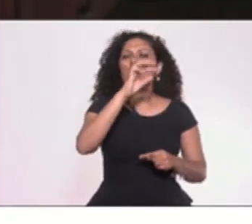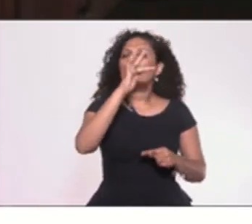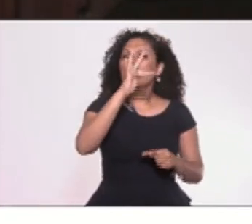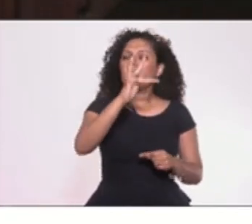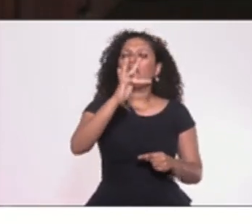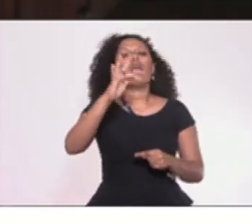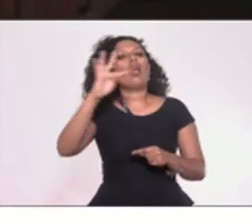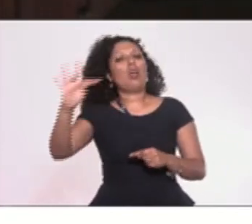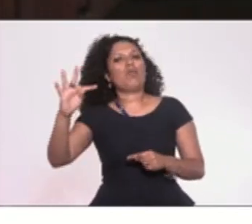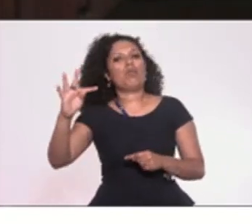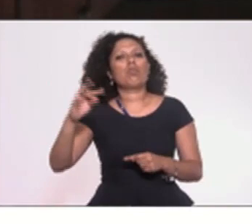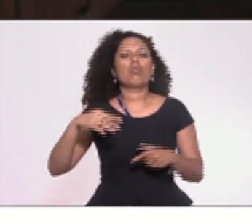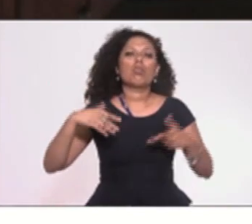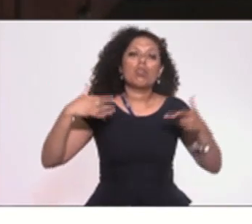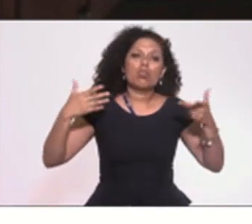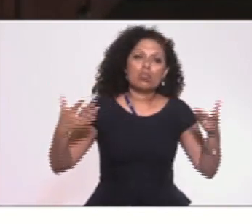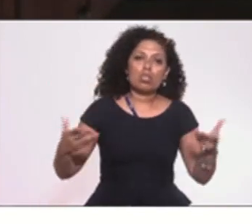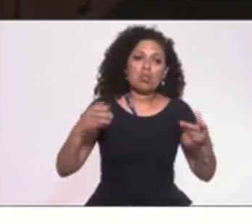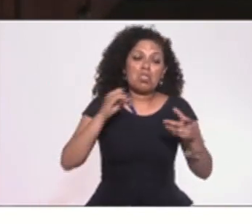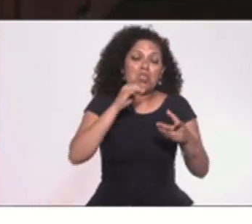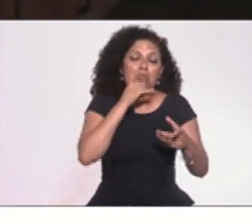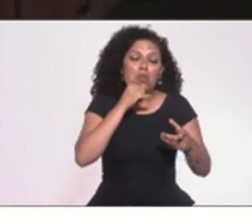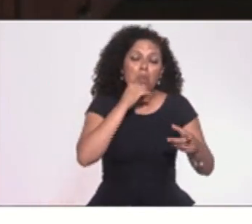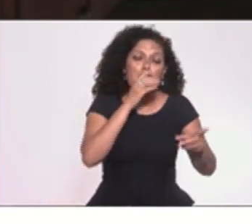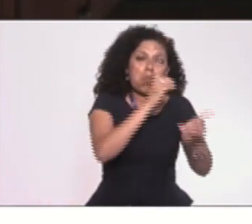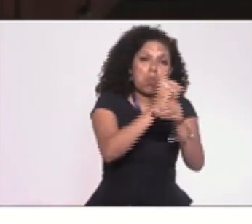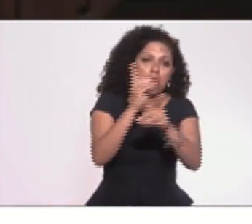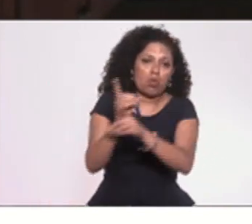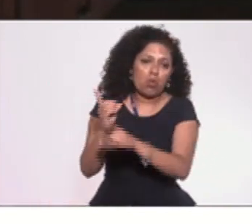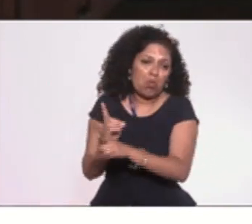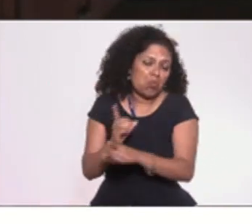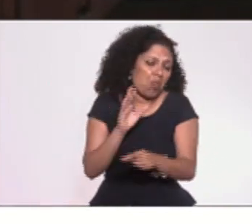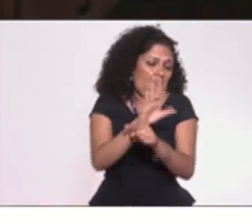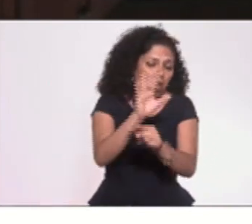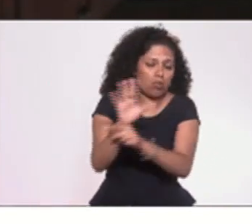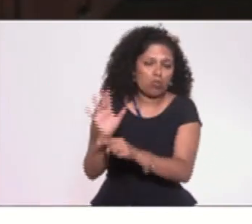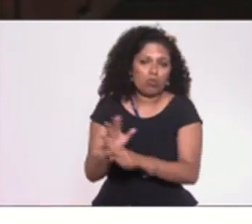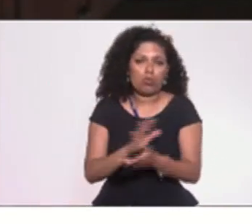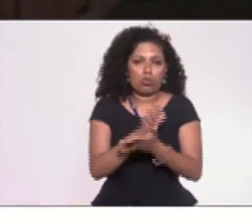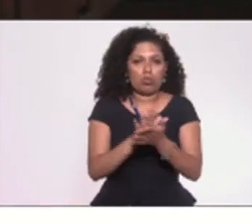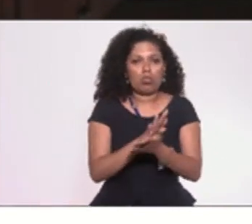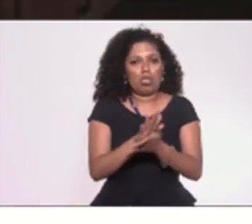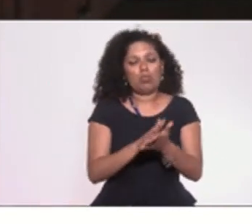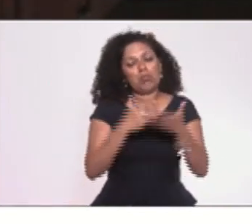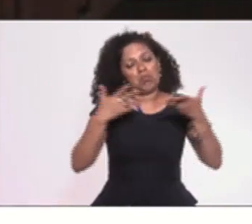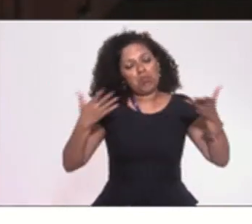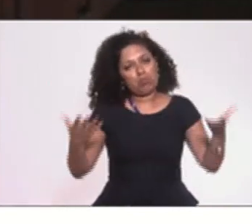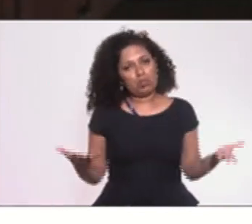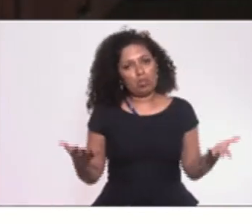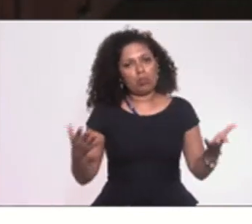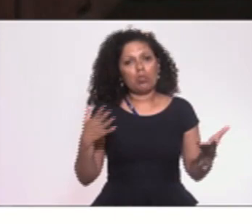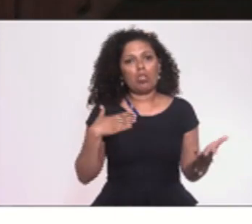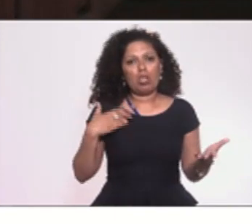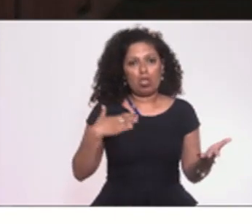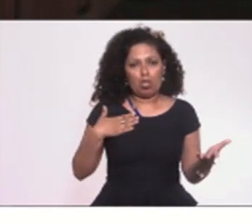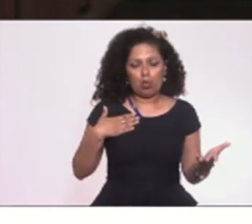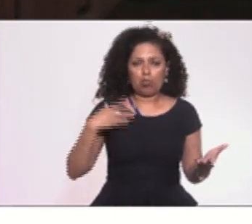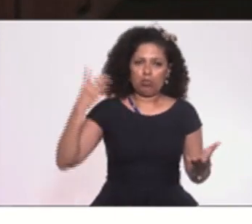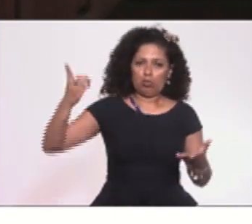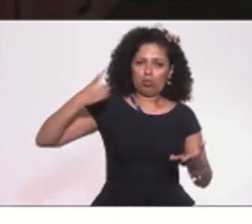e STF, sem encontrarem êxito. Assim posto, eu, como